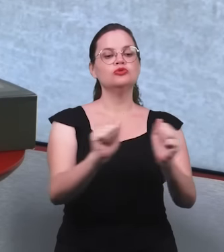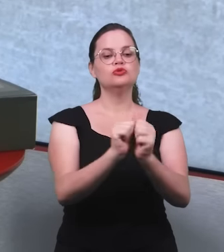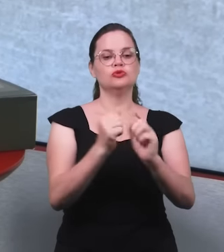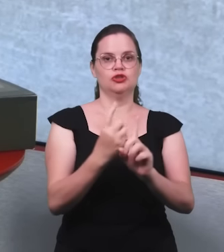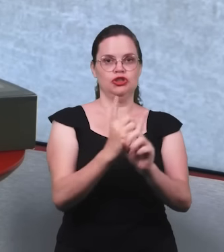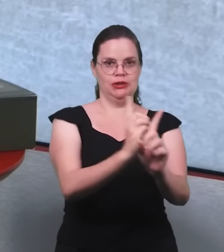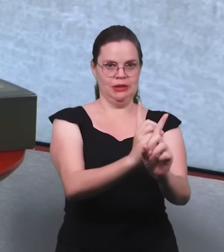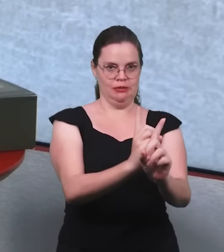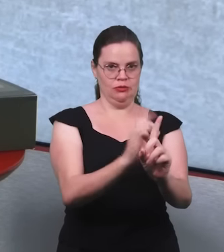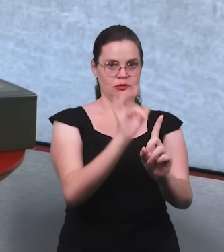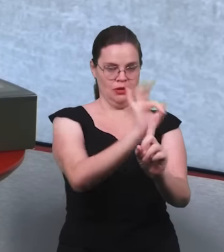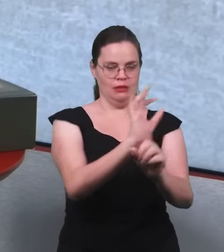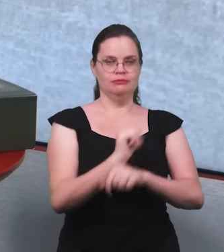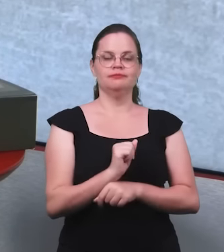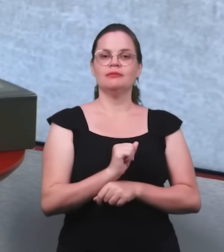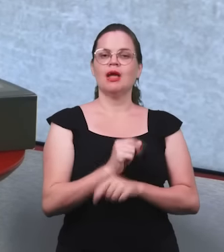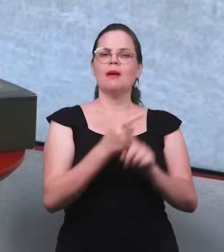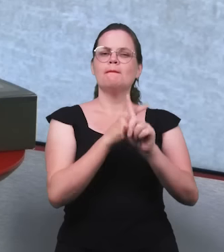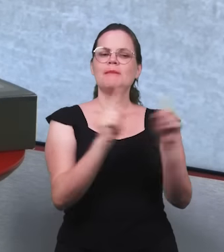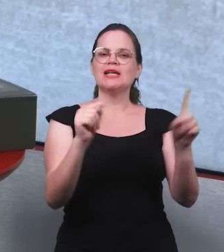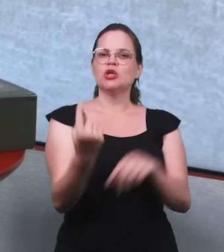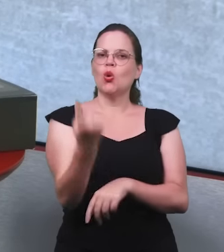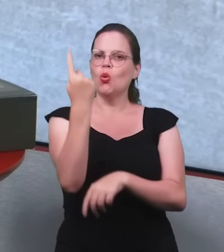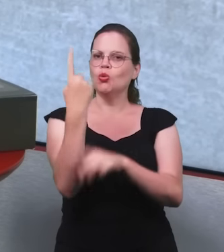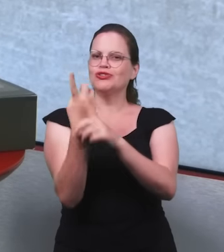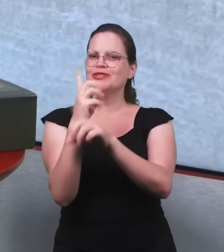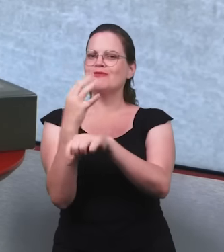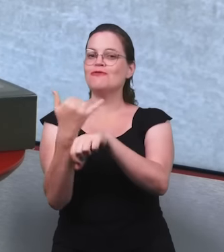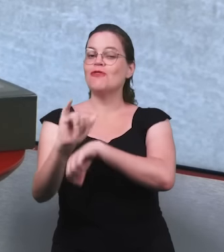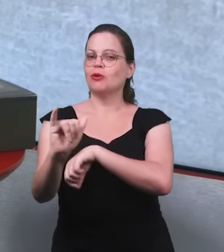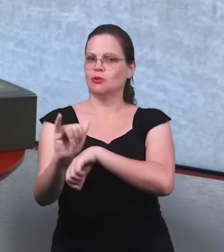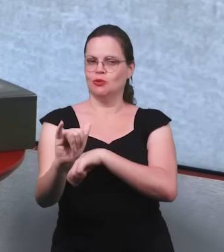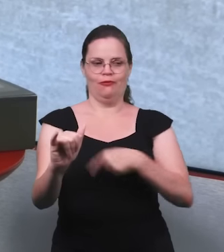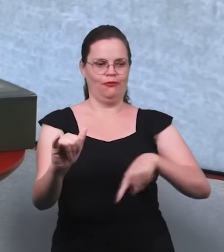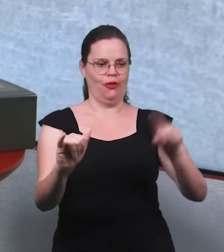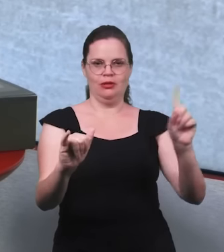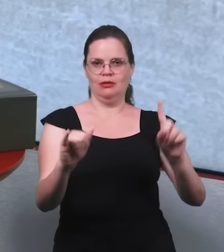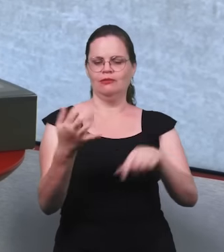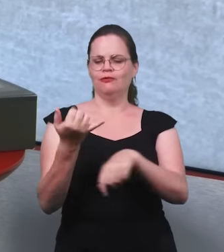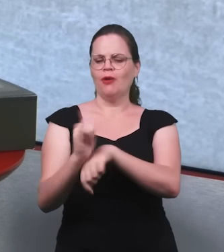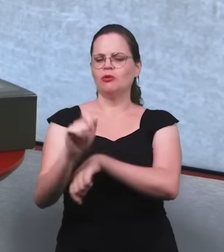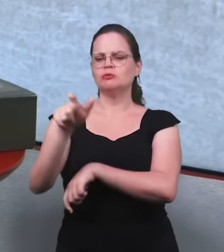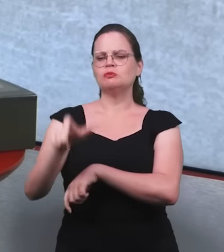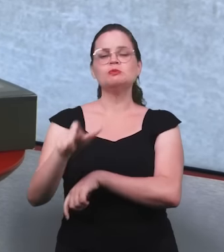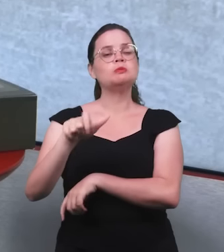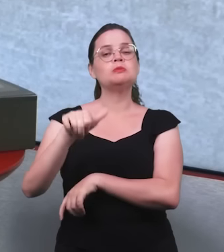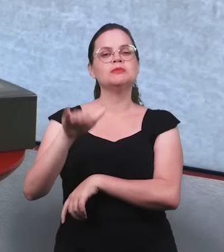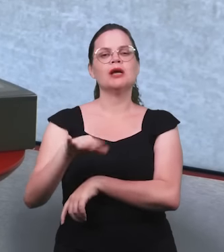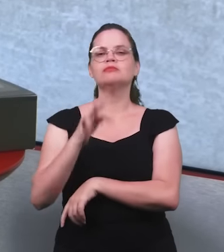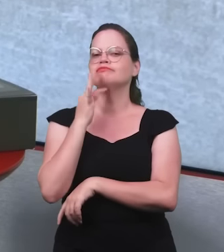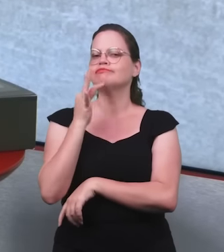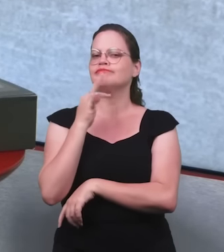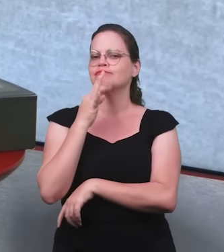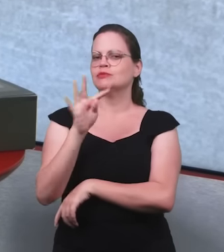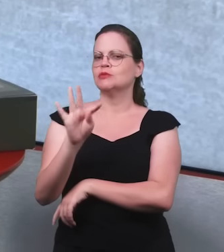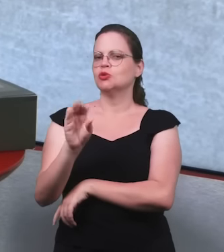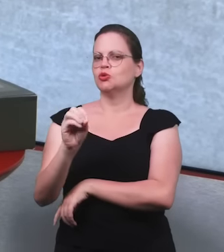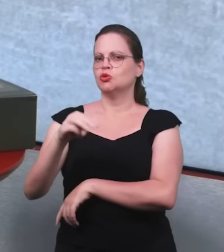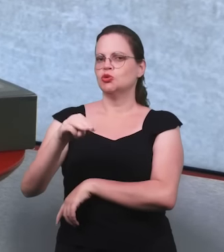um daqueles discípulos não estava presente nesse culto, era Tomé. E ele recebeu apenas